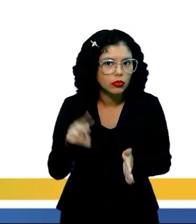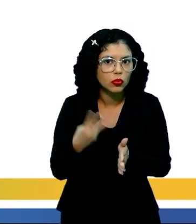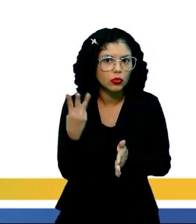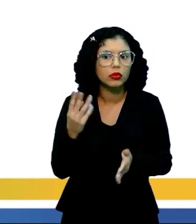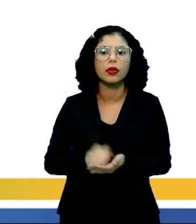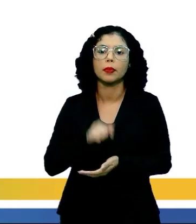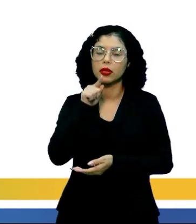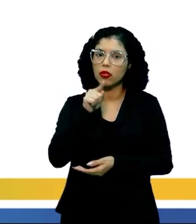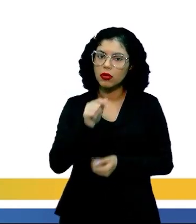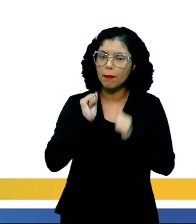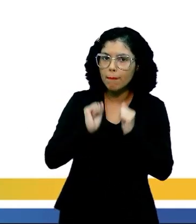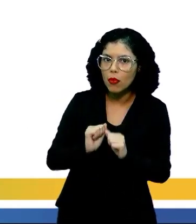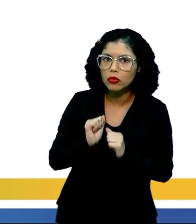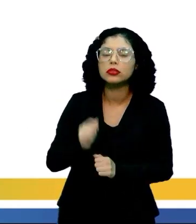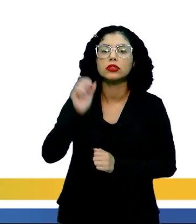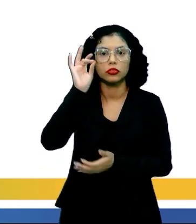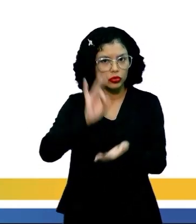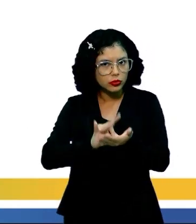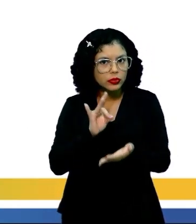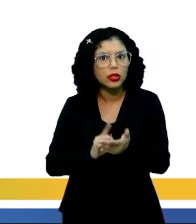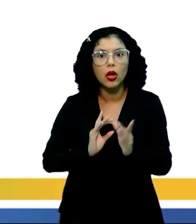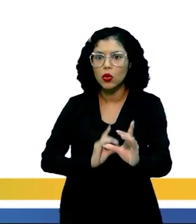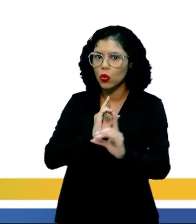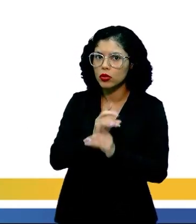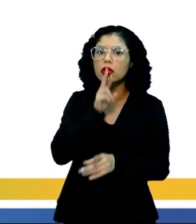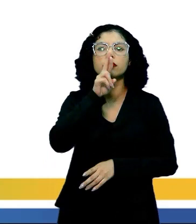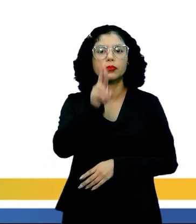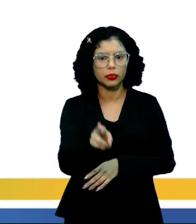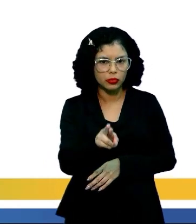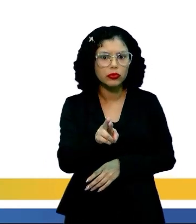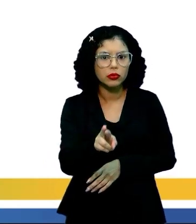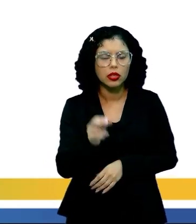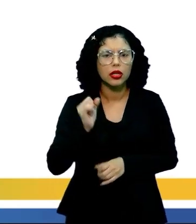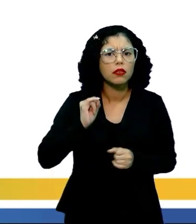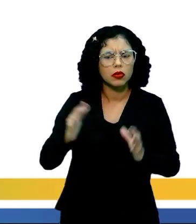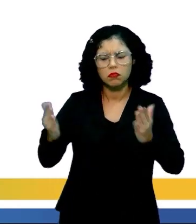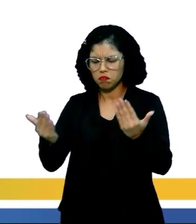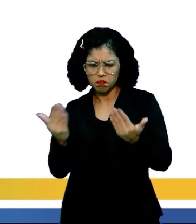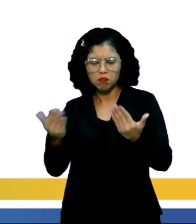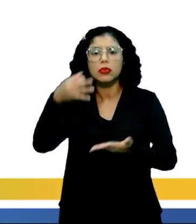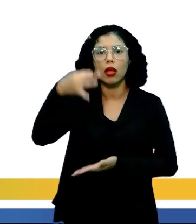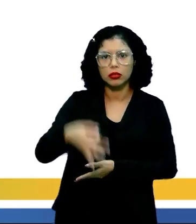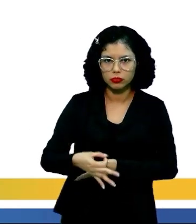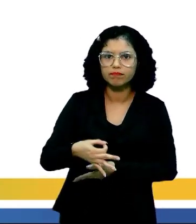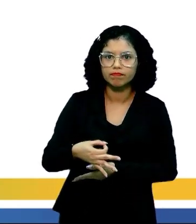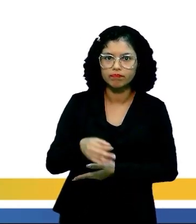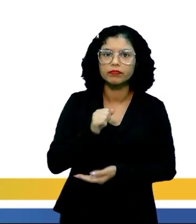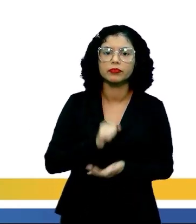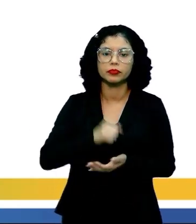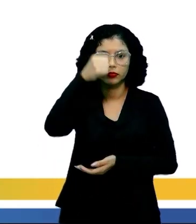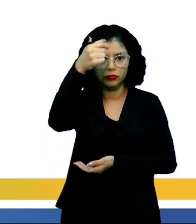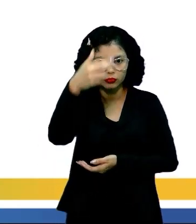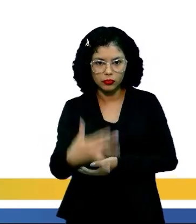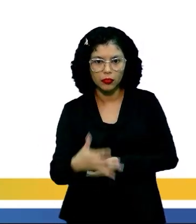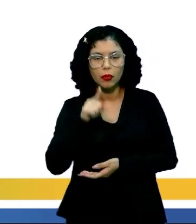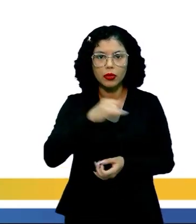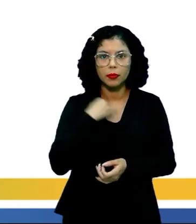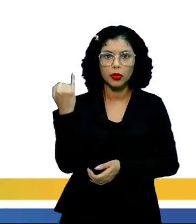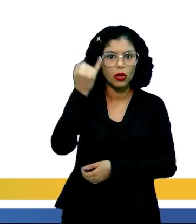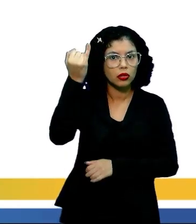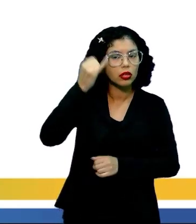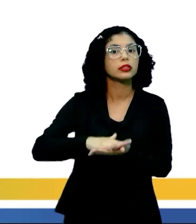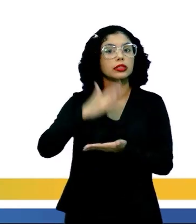vez, para que você possa realmente encontrar a resposta e ver se ela bate com as opções. O mais importante é você